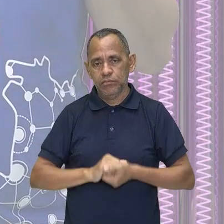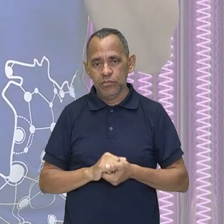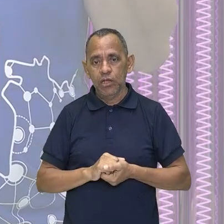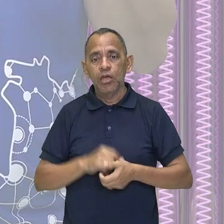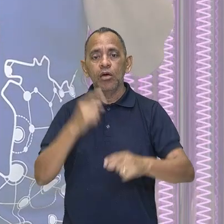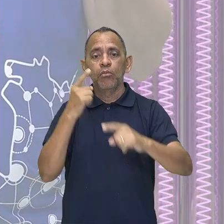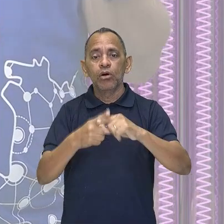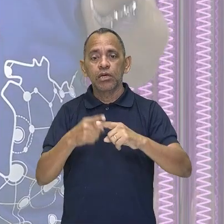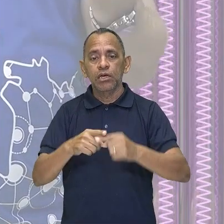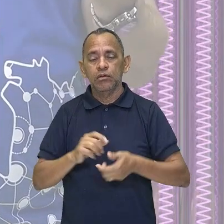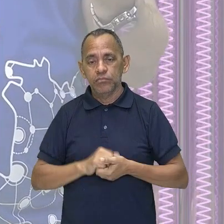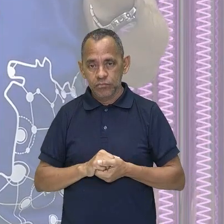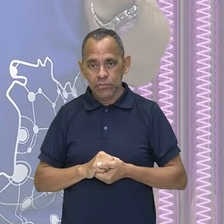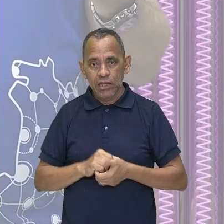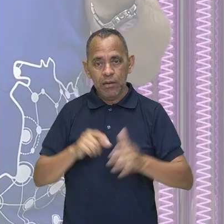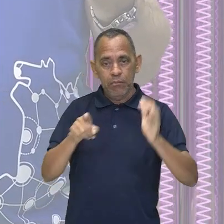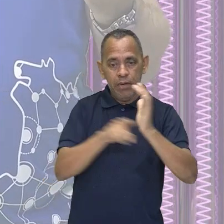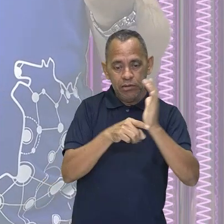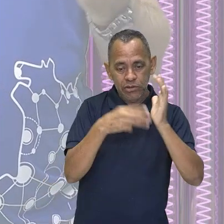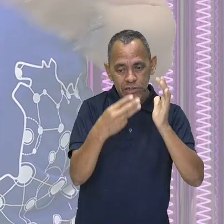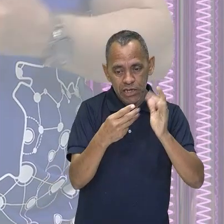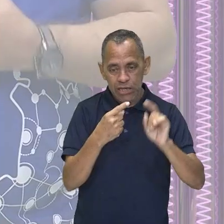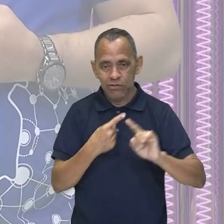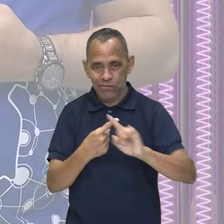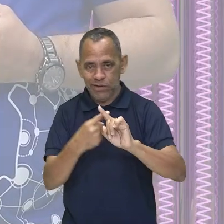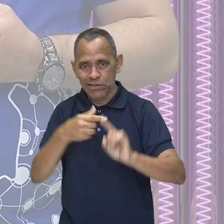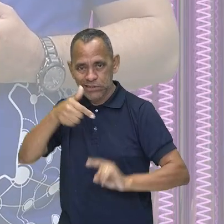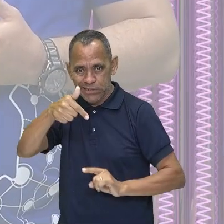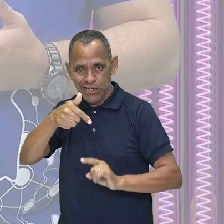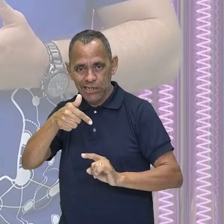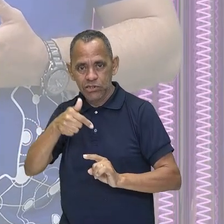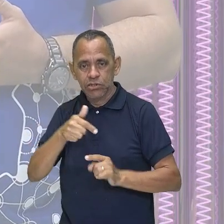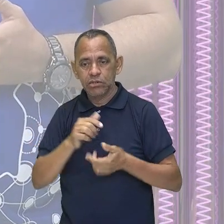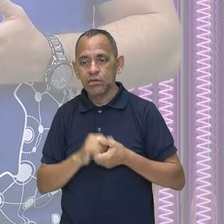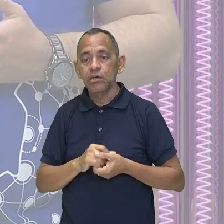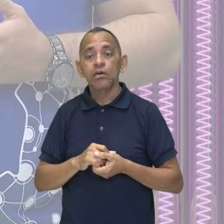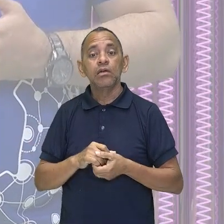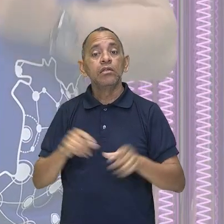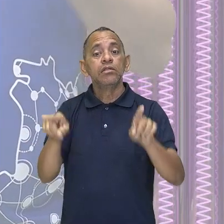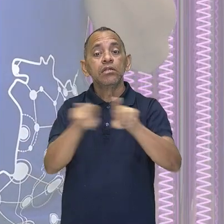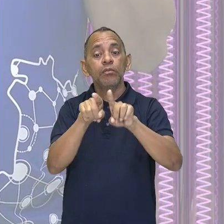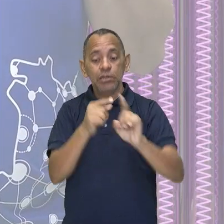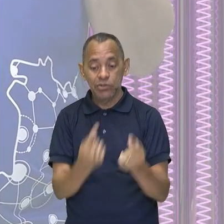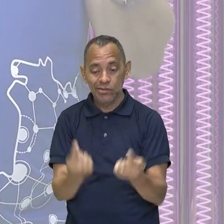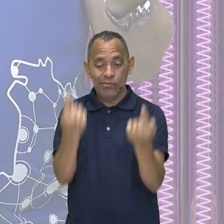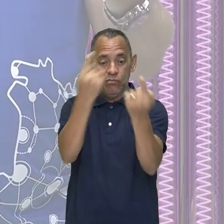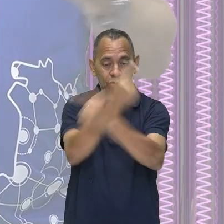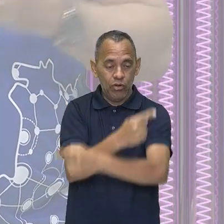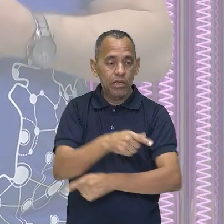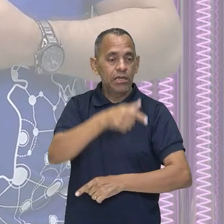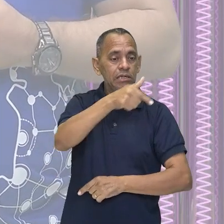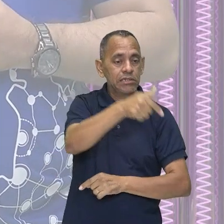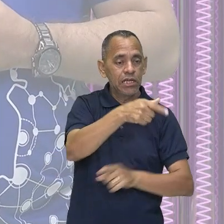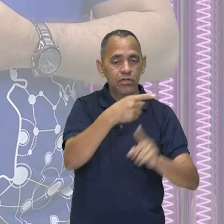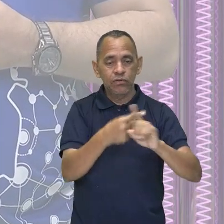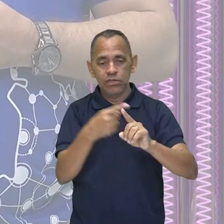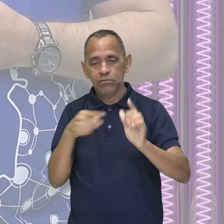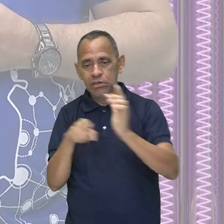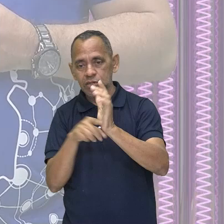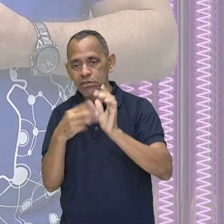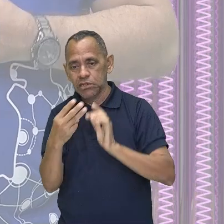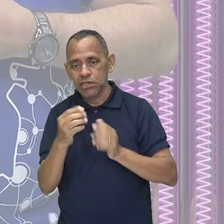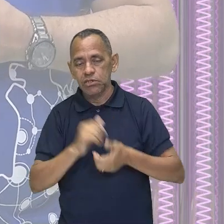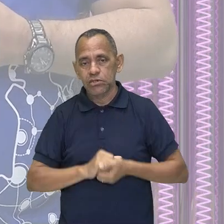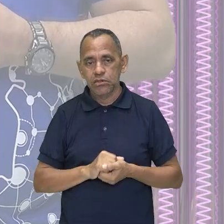quê? Porque menos 3 vezes 7 é o mesmo do que 7 vezes menos 3. A ordem